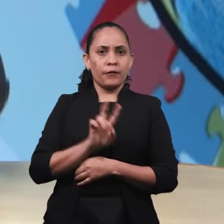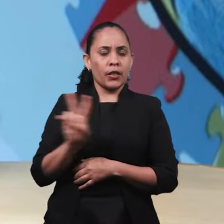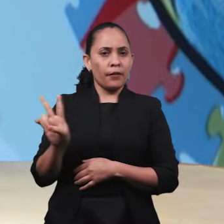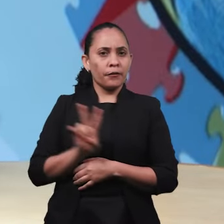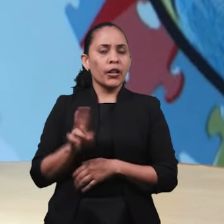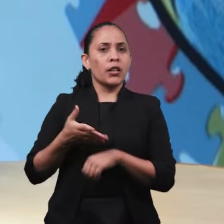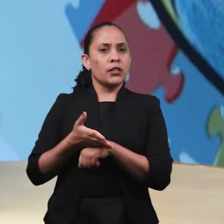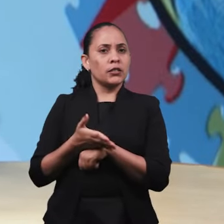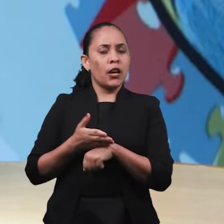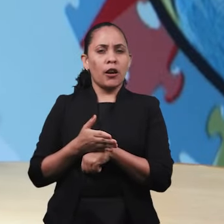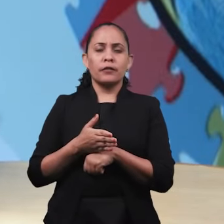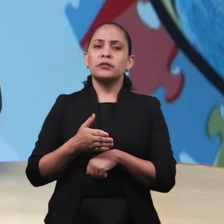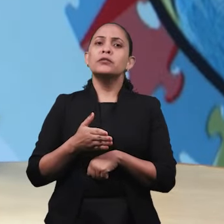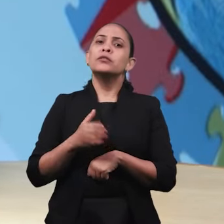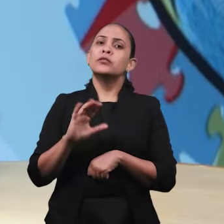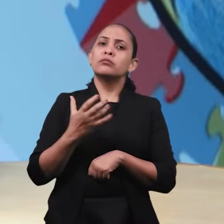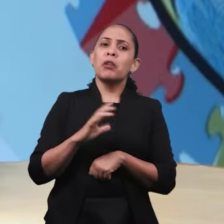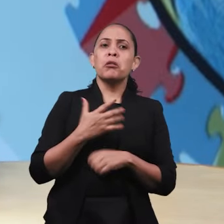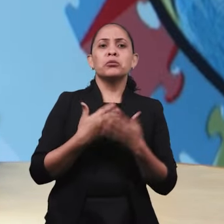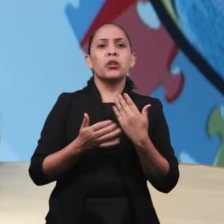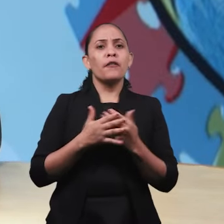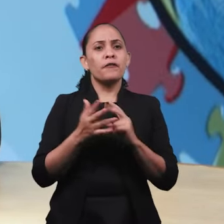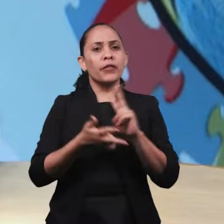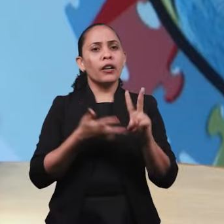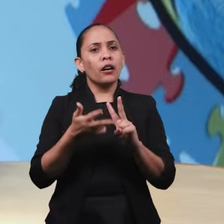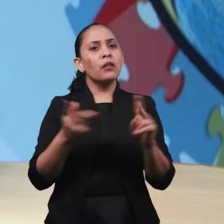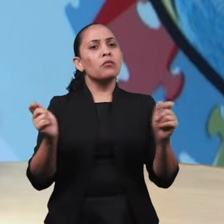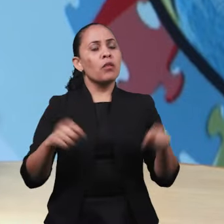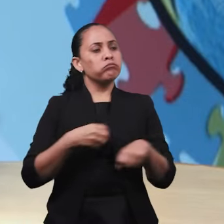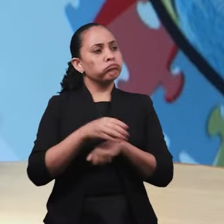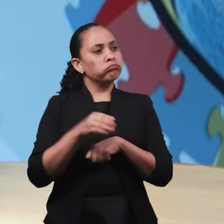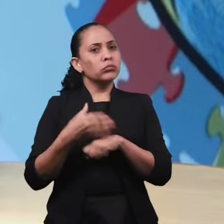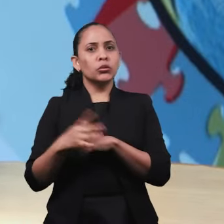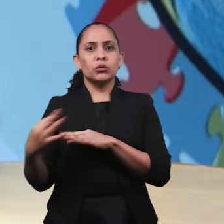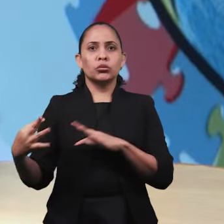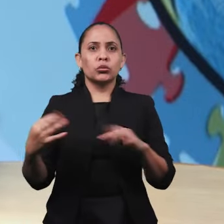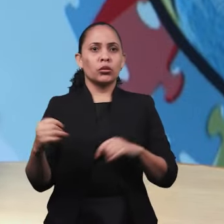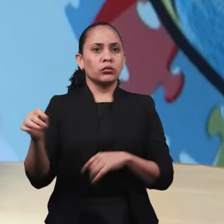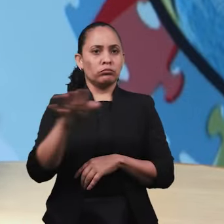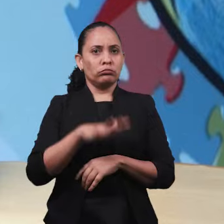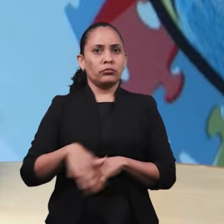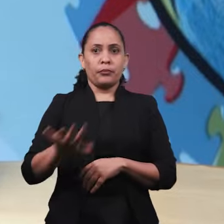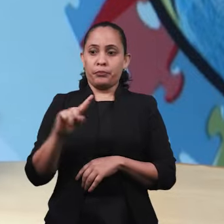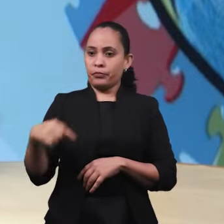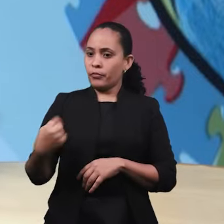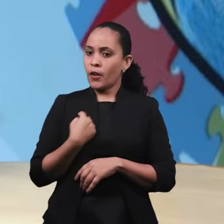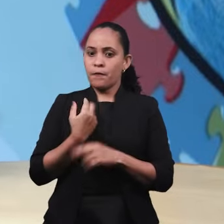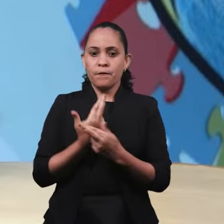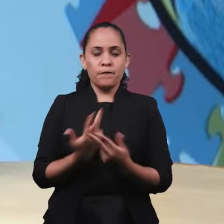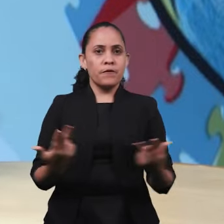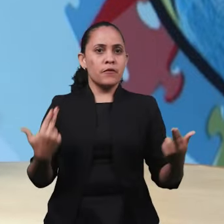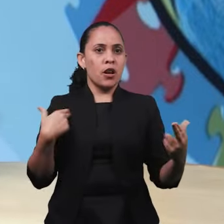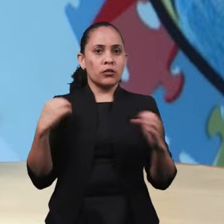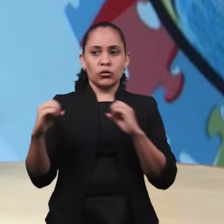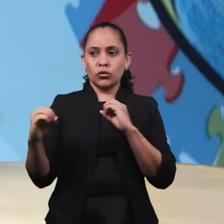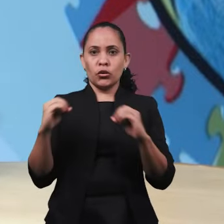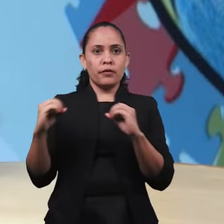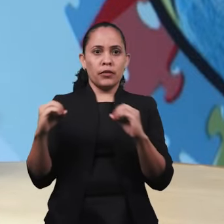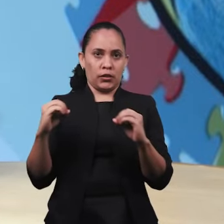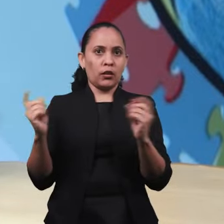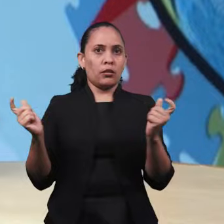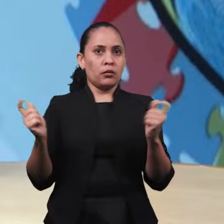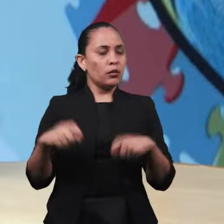seja em Vila Velha, seja em Serra, ou em Vitória, ou em Viana, e nós vamos transmitir a oficina para os outros estados. Nós tivemos várias oficinas esse